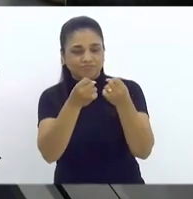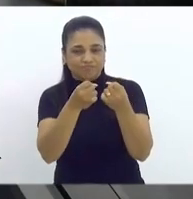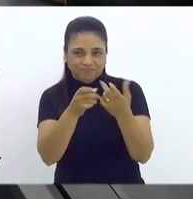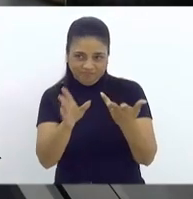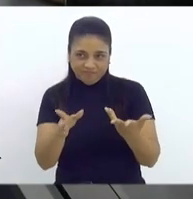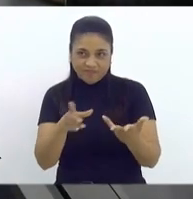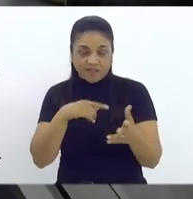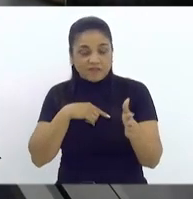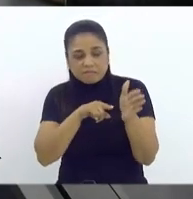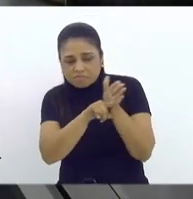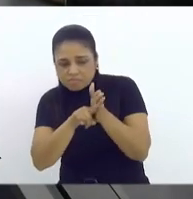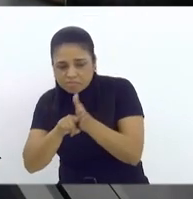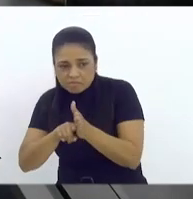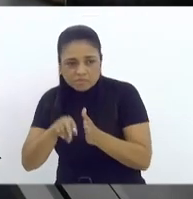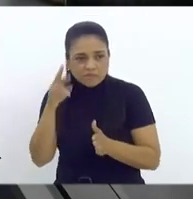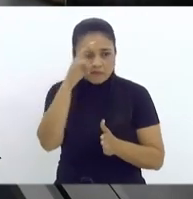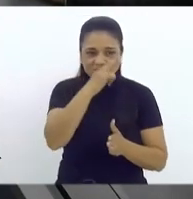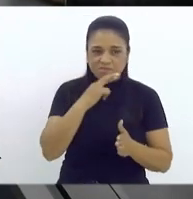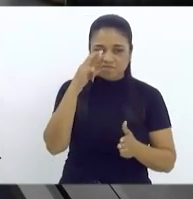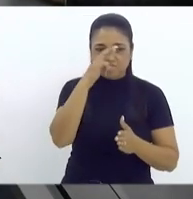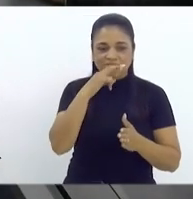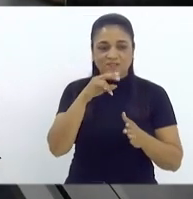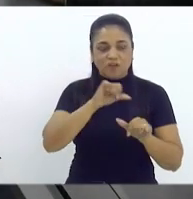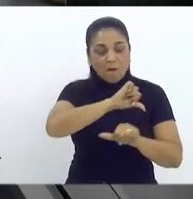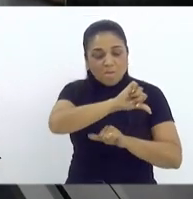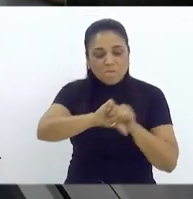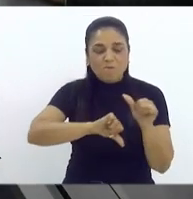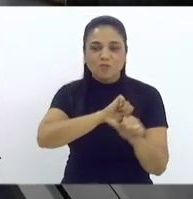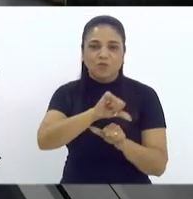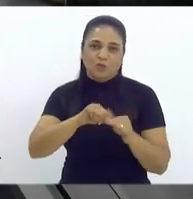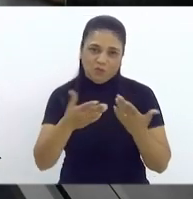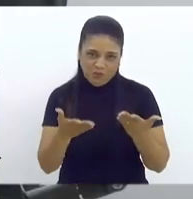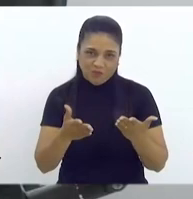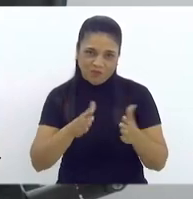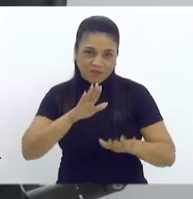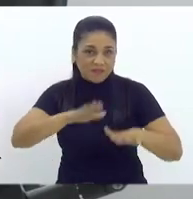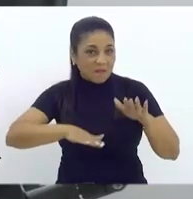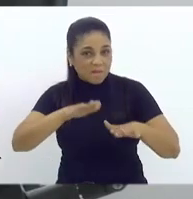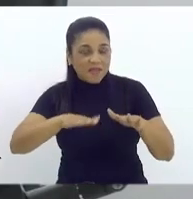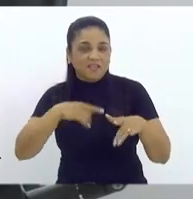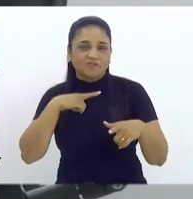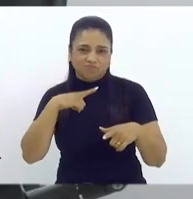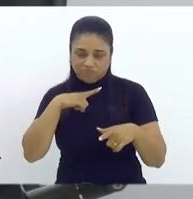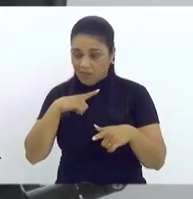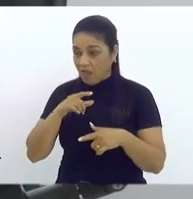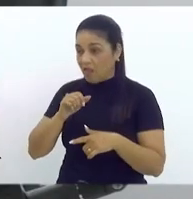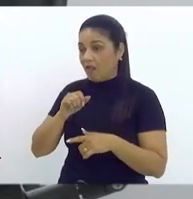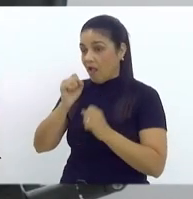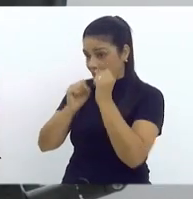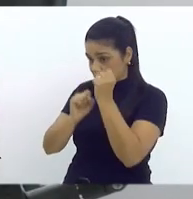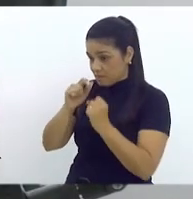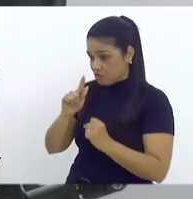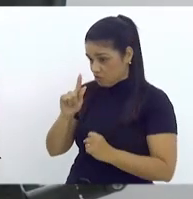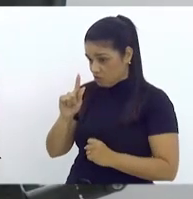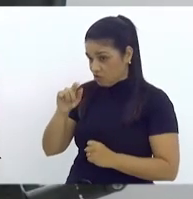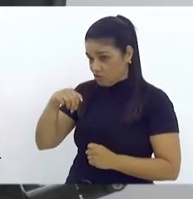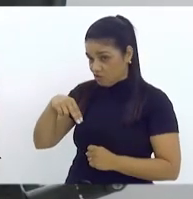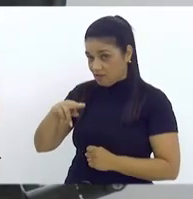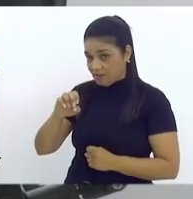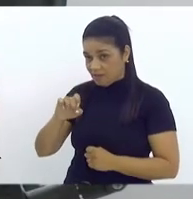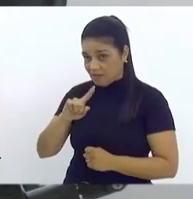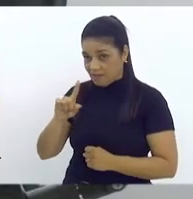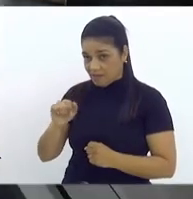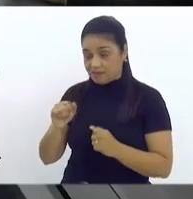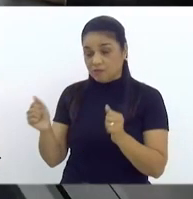a gente vai fazer uma inspeção, a situação é alterada. Existe algum tipo de intervenção da Genersa nessa relação da Natos com a Polícia